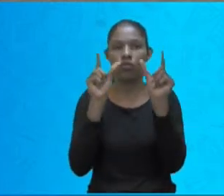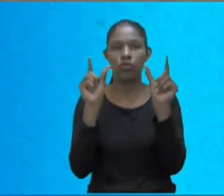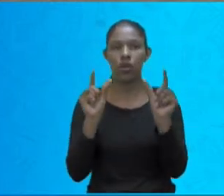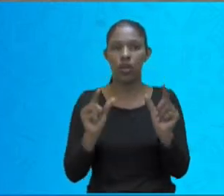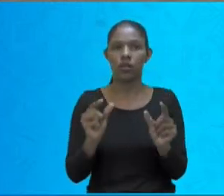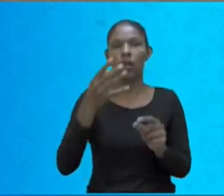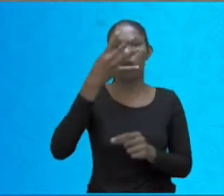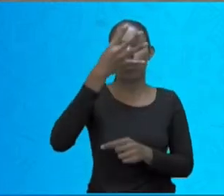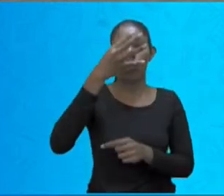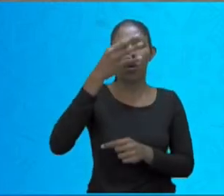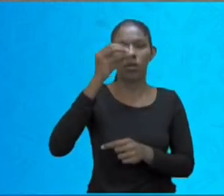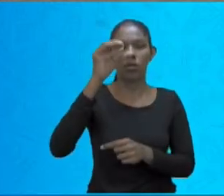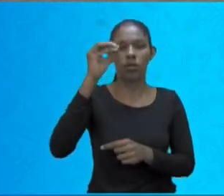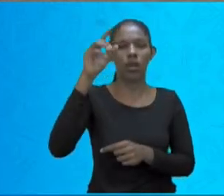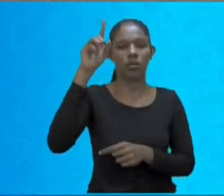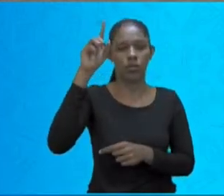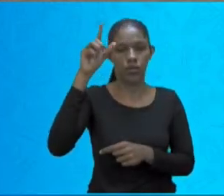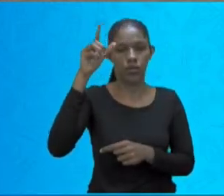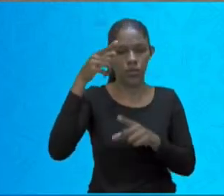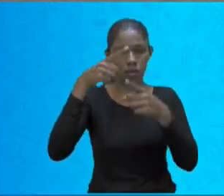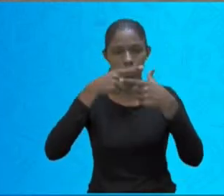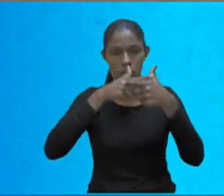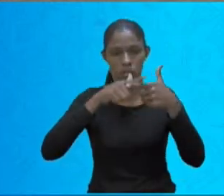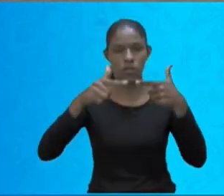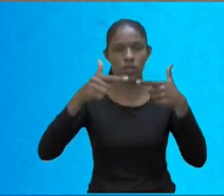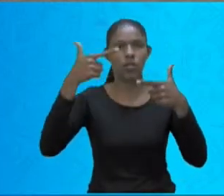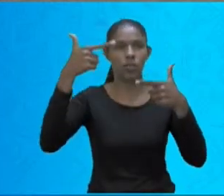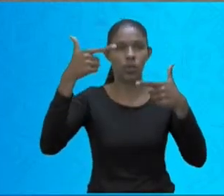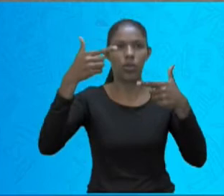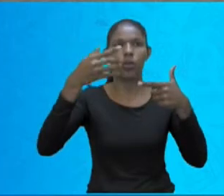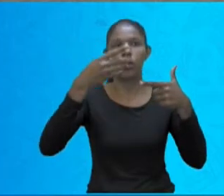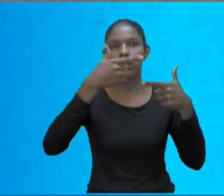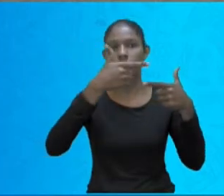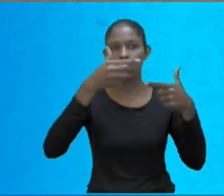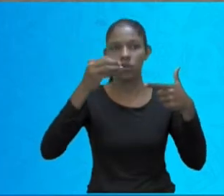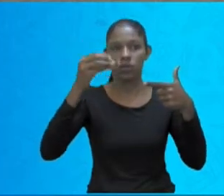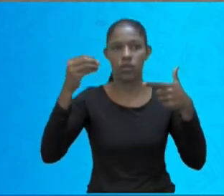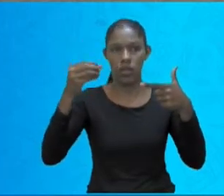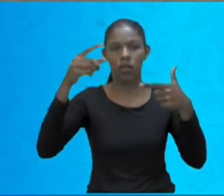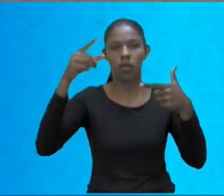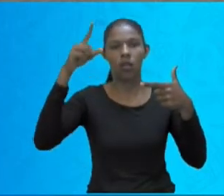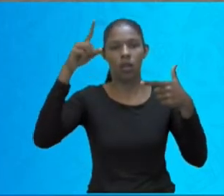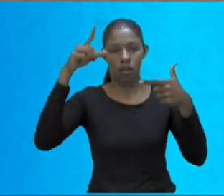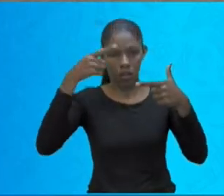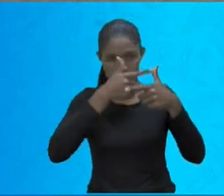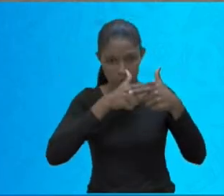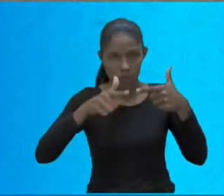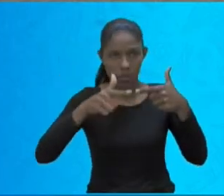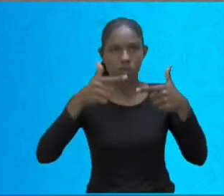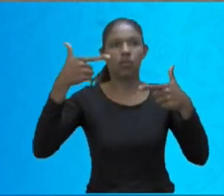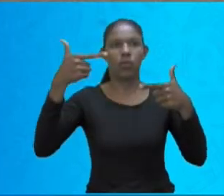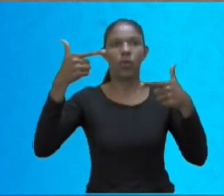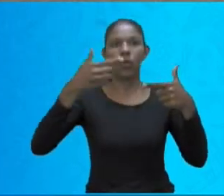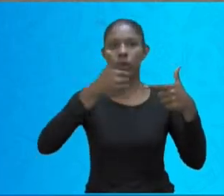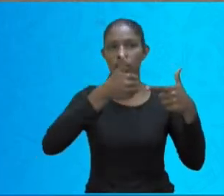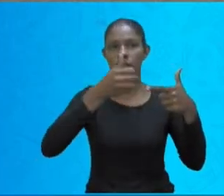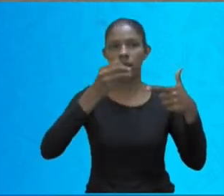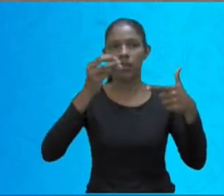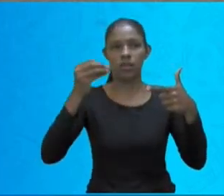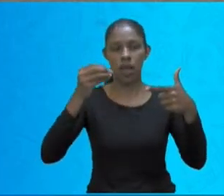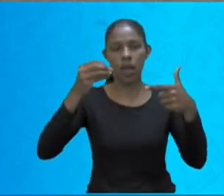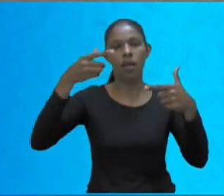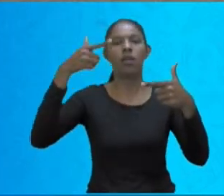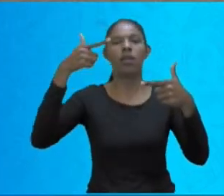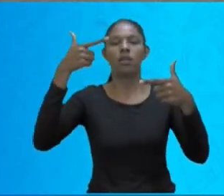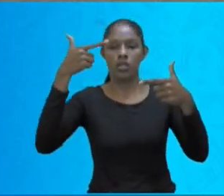por 2, 100. 100 dividido por 2, 50. 50 dividido por 2, 25. 25